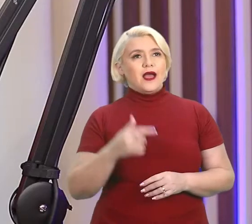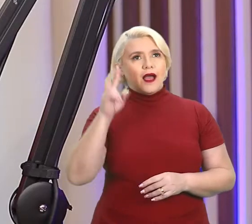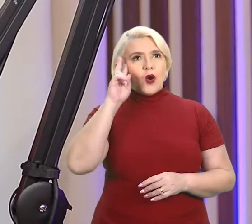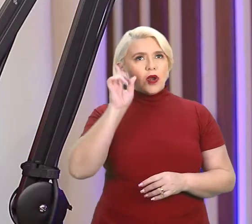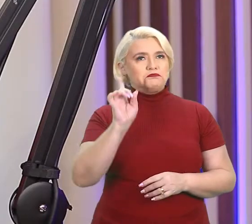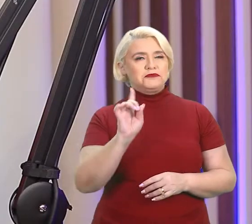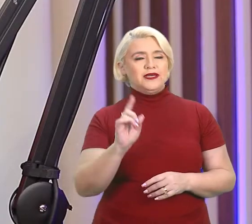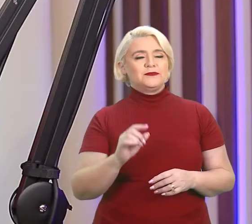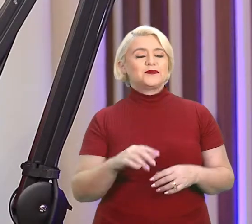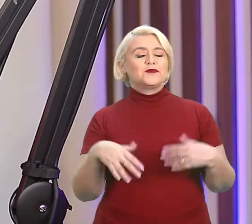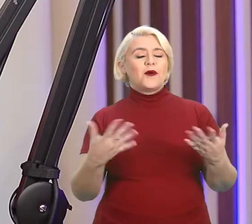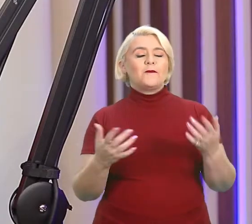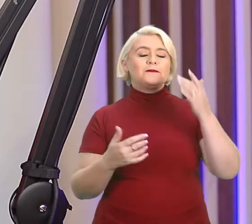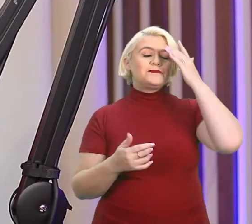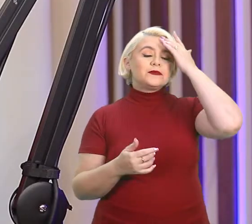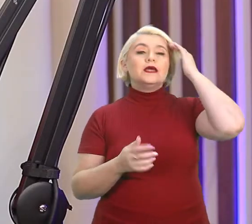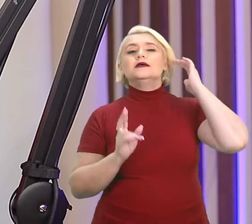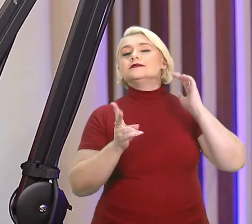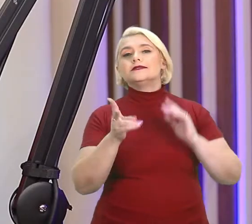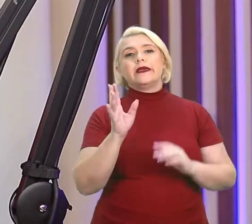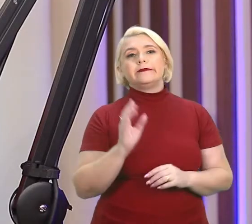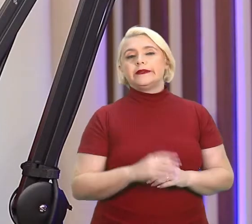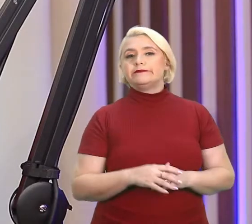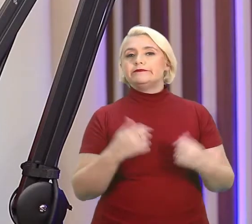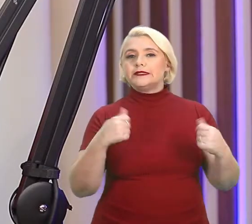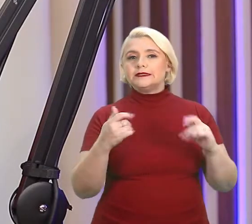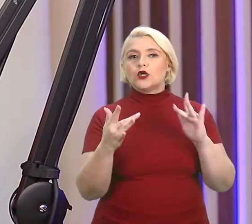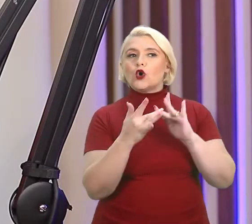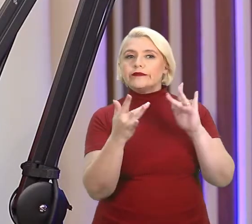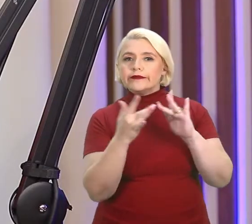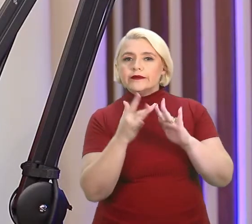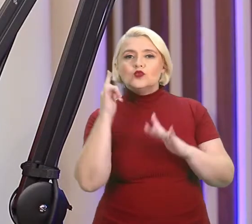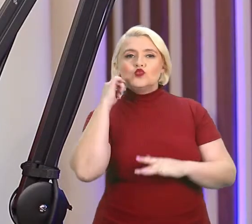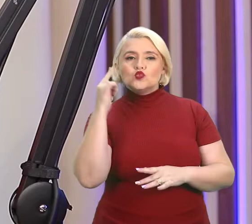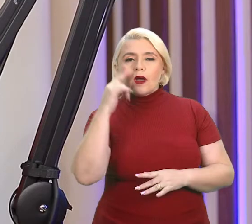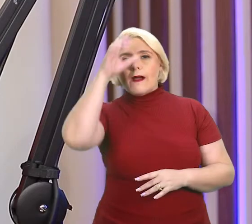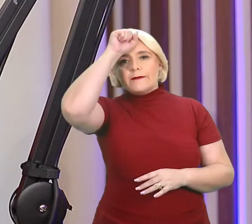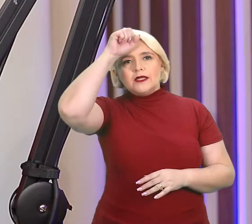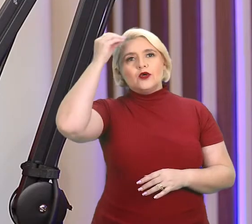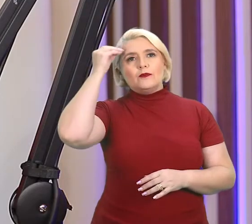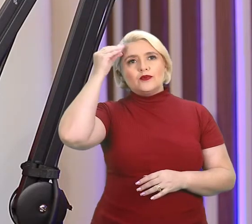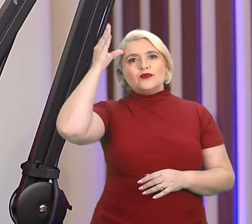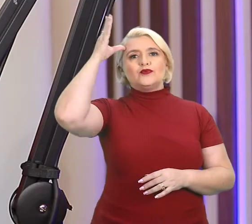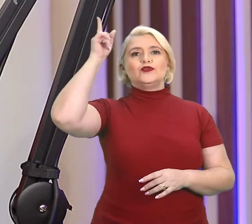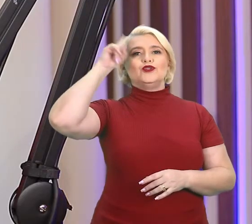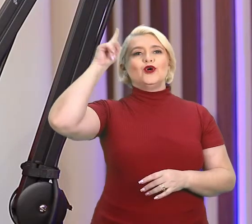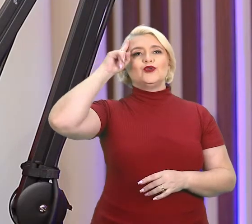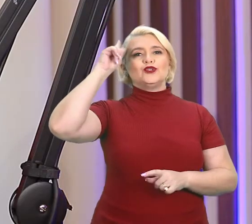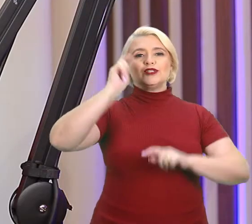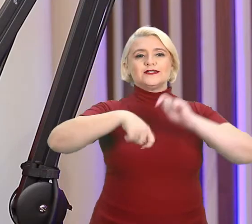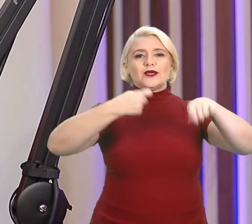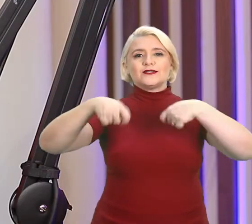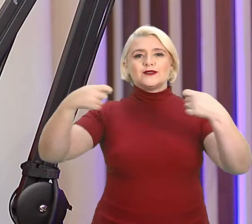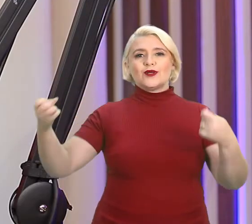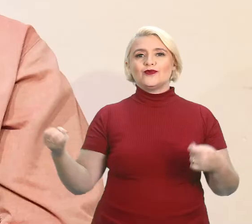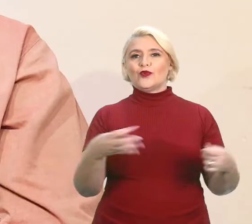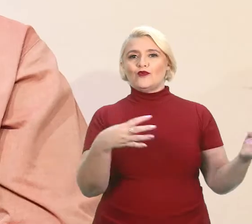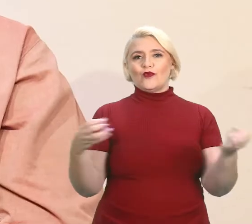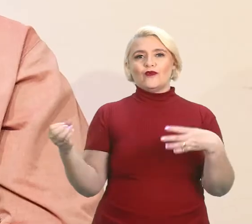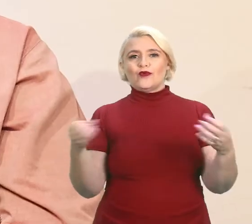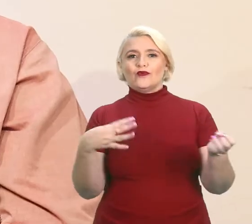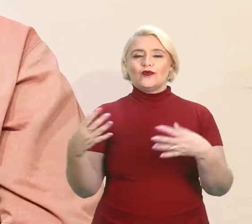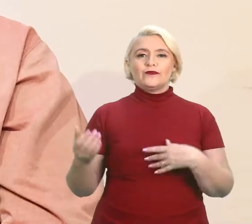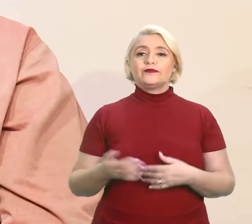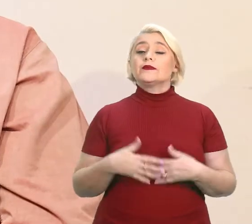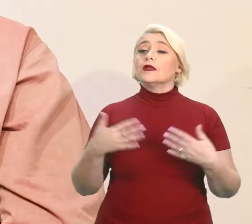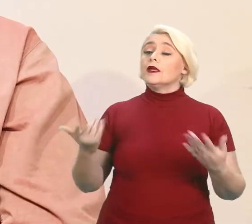agora não me lembro mais. É sempre assim, no contato com o surdo que a gente aprende todos os dias um sinal novo, né? E